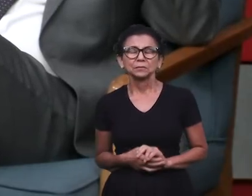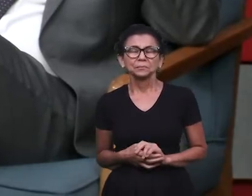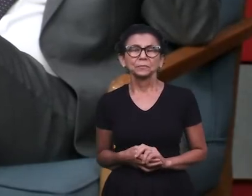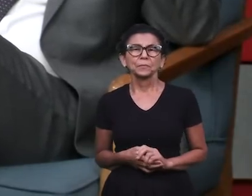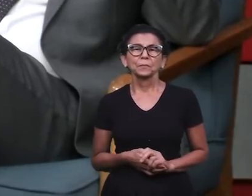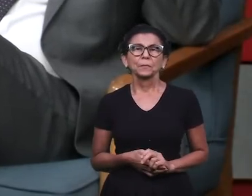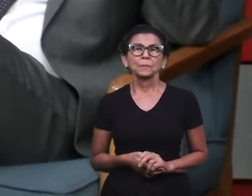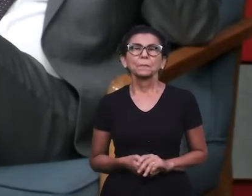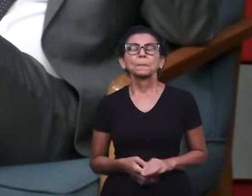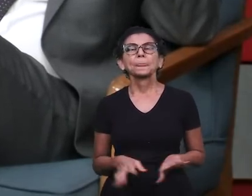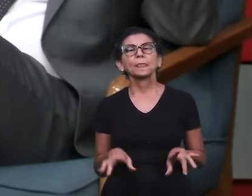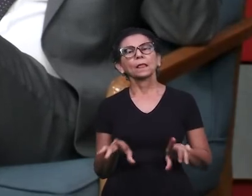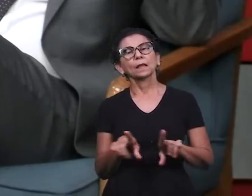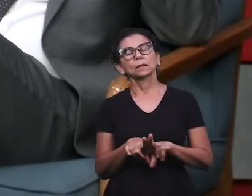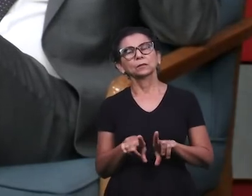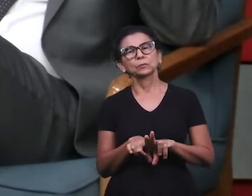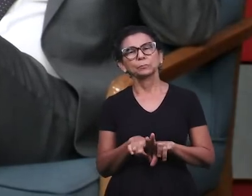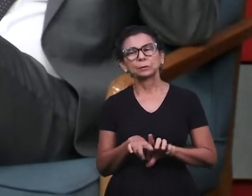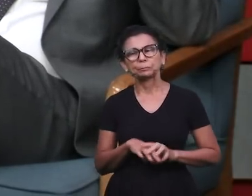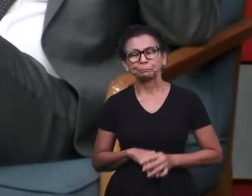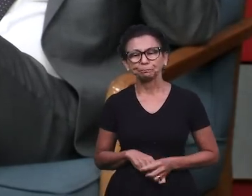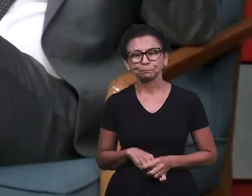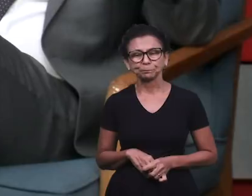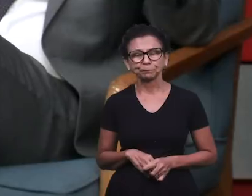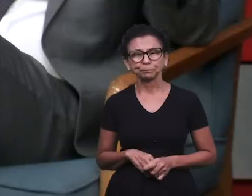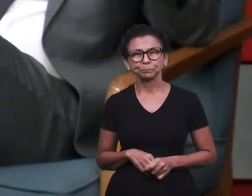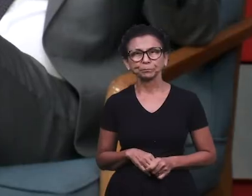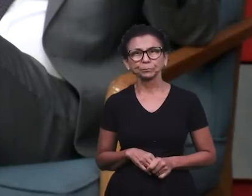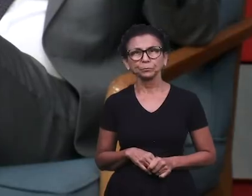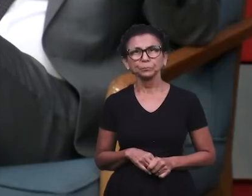importante sobre a doença.